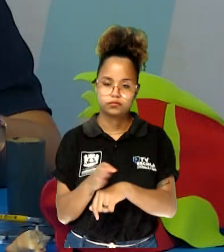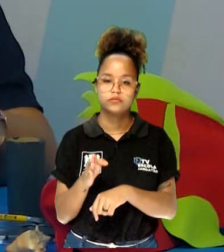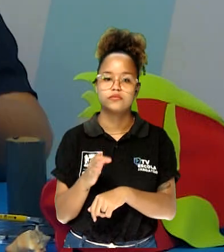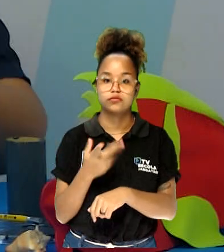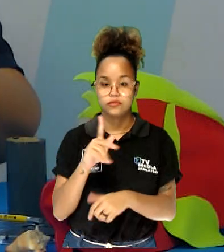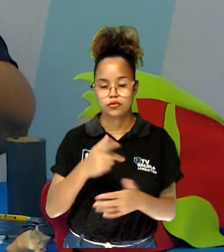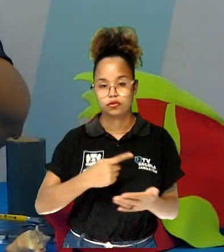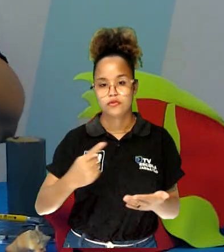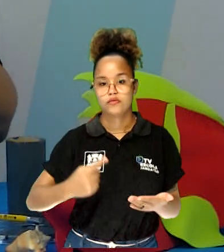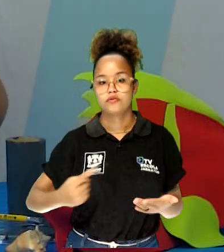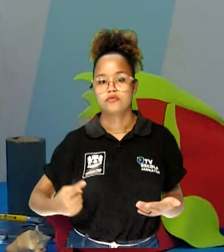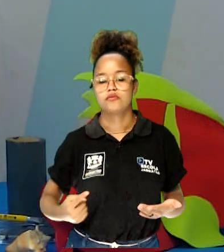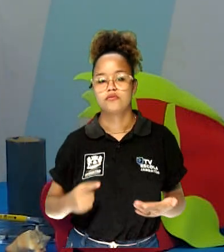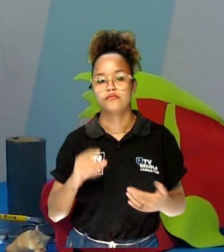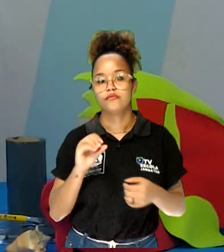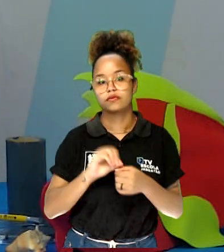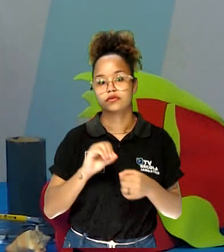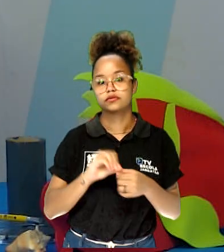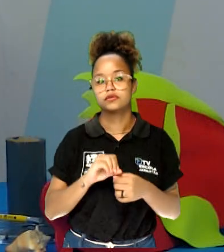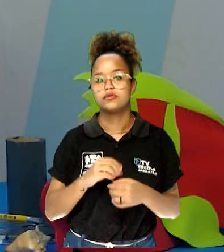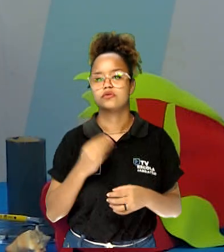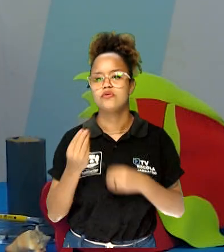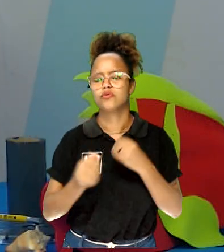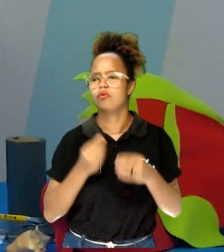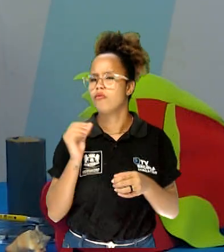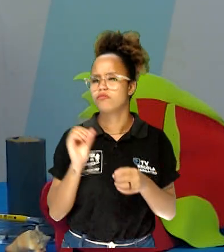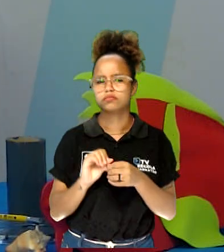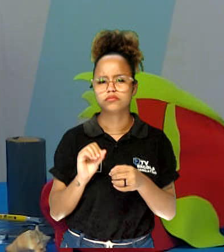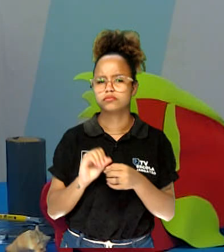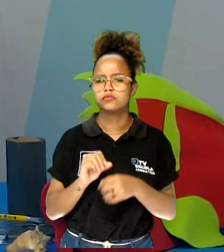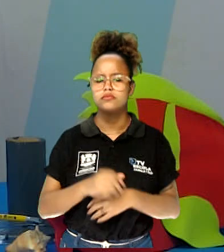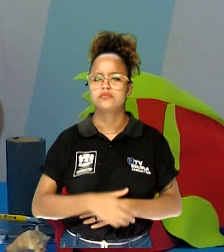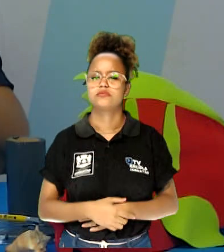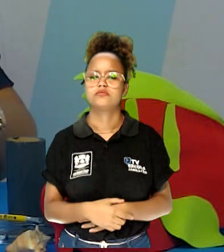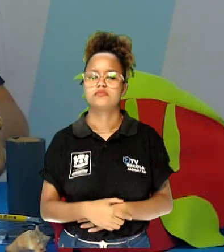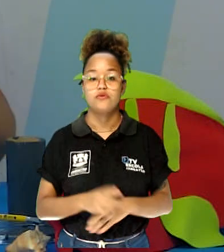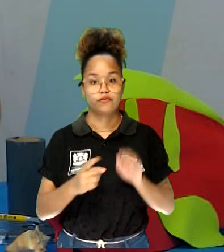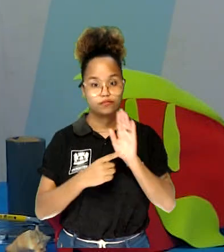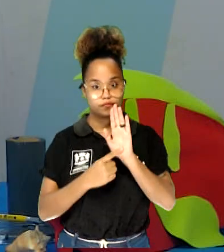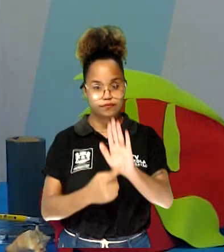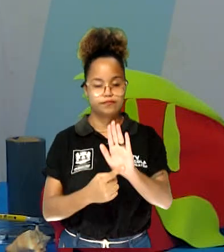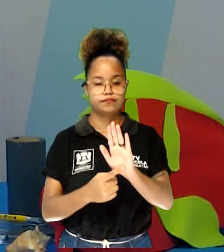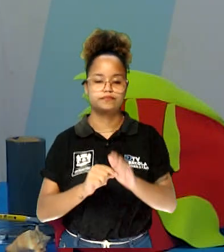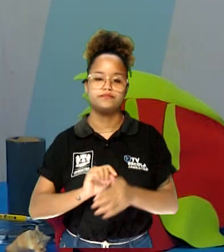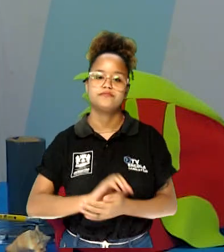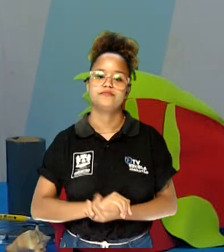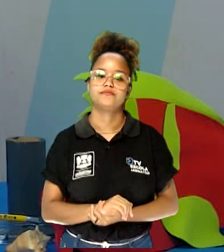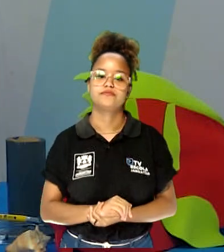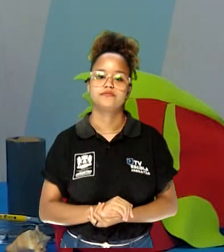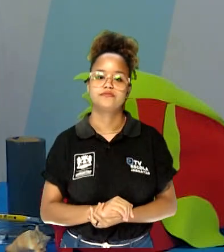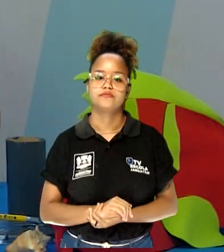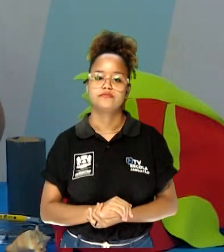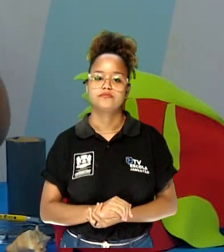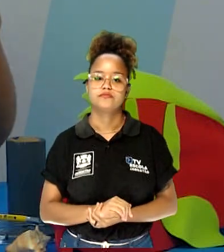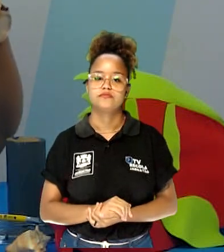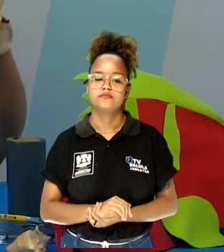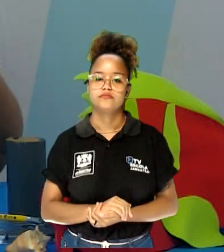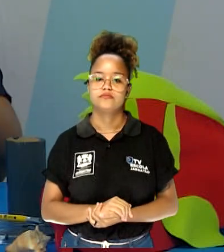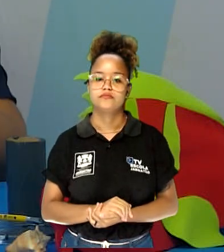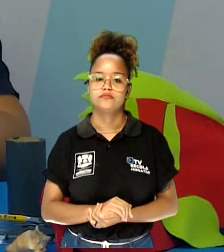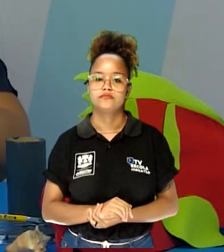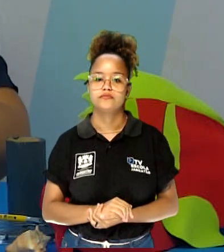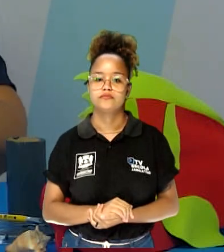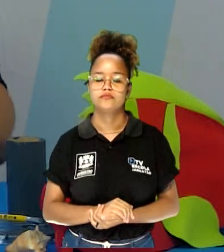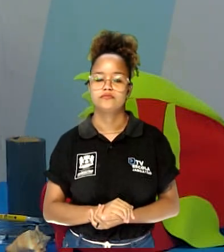tá? Nós iremos fazer. Como é que a gente faz isso? Deixa eu mostrar. Pega a folha, corta só